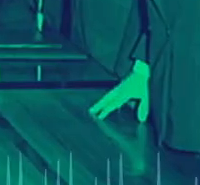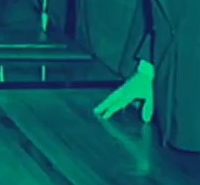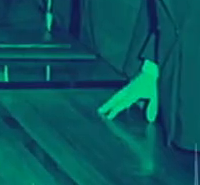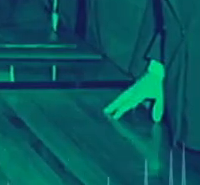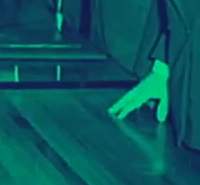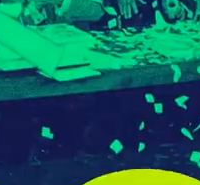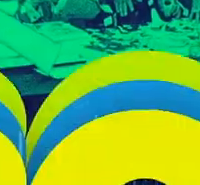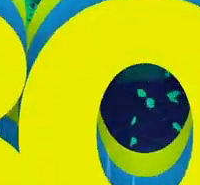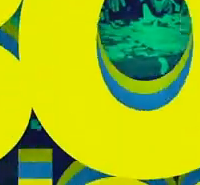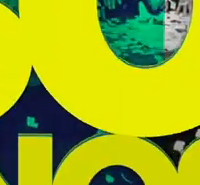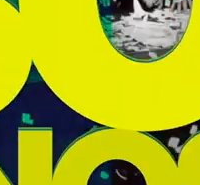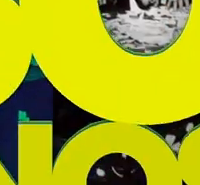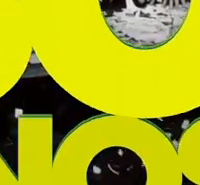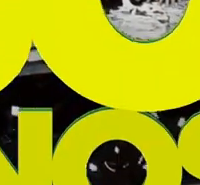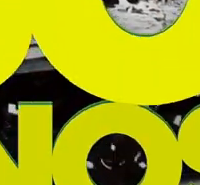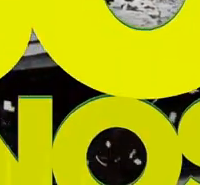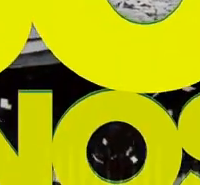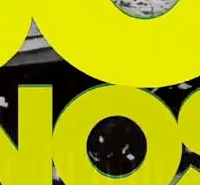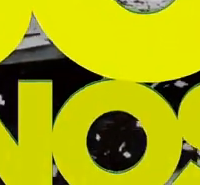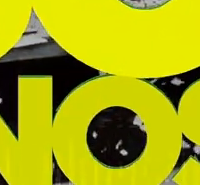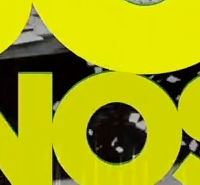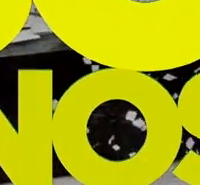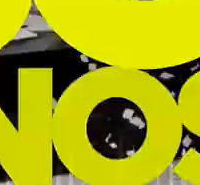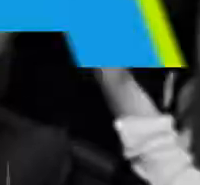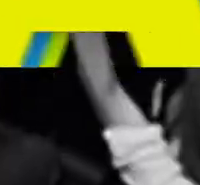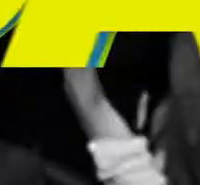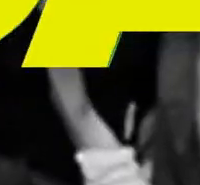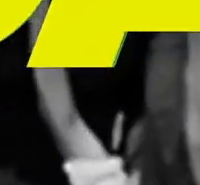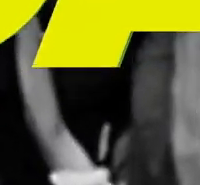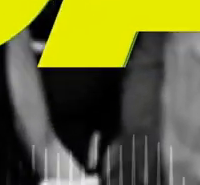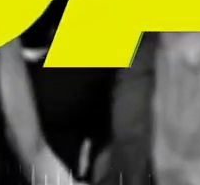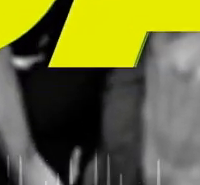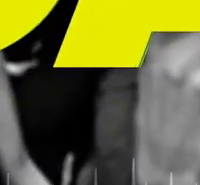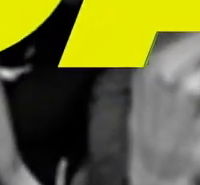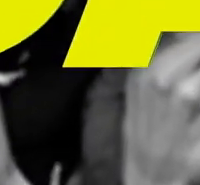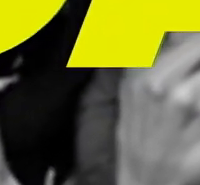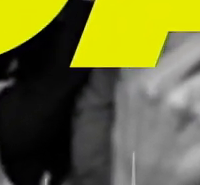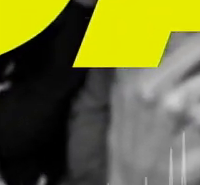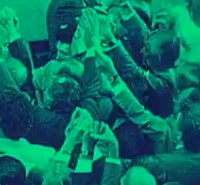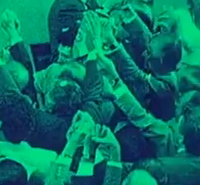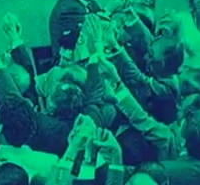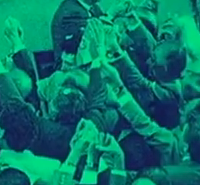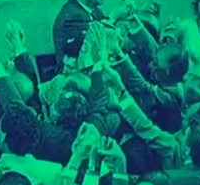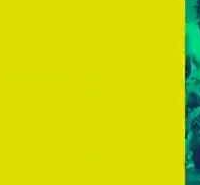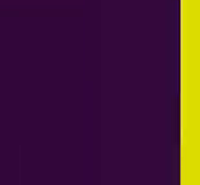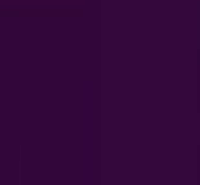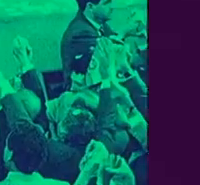Que a promulgação seja nosso grito. Mudar para vencer. Muda, Brasil!